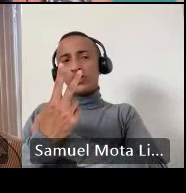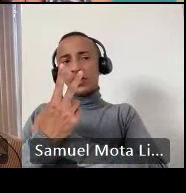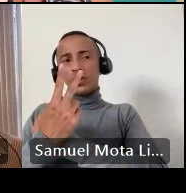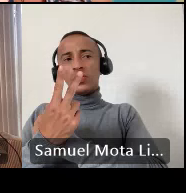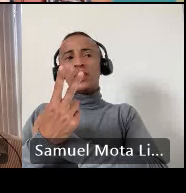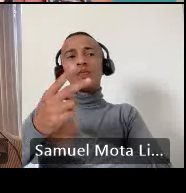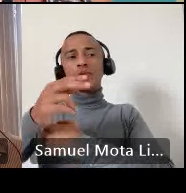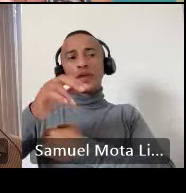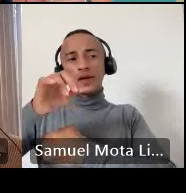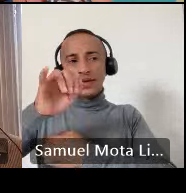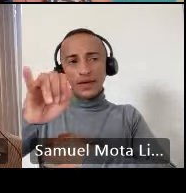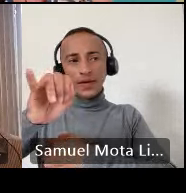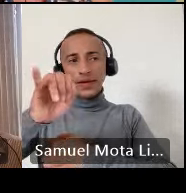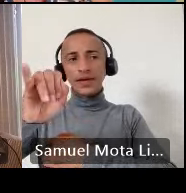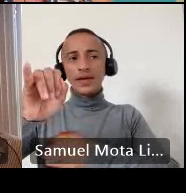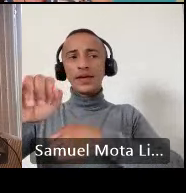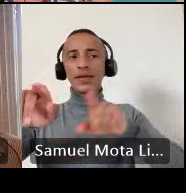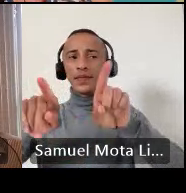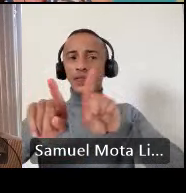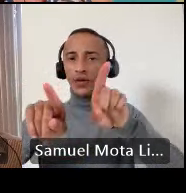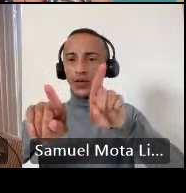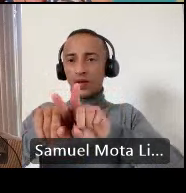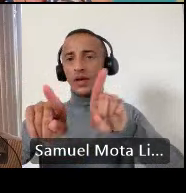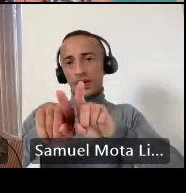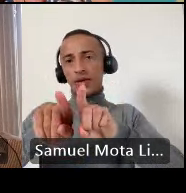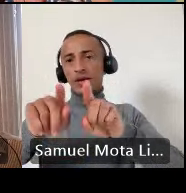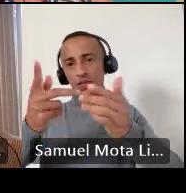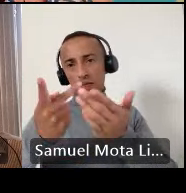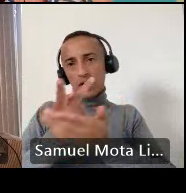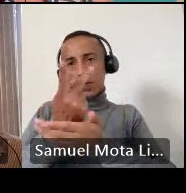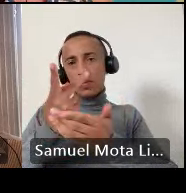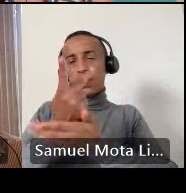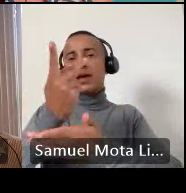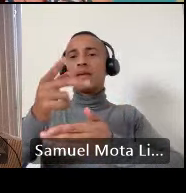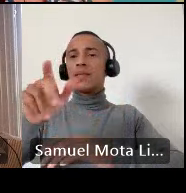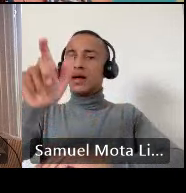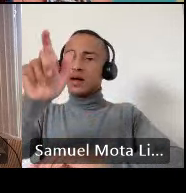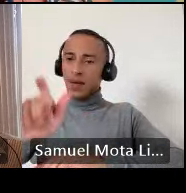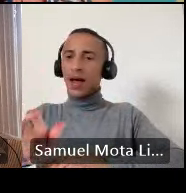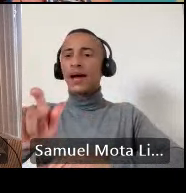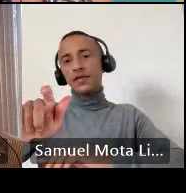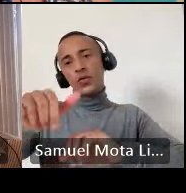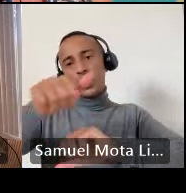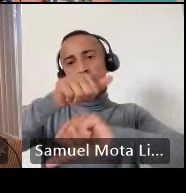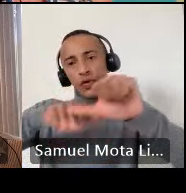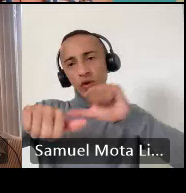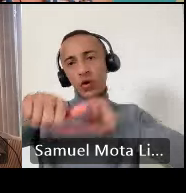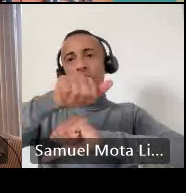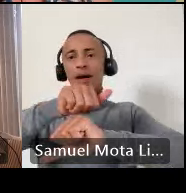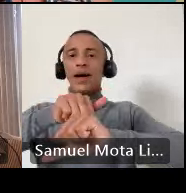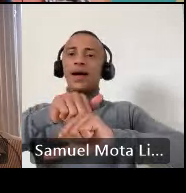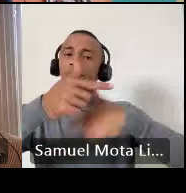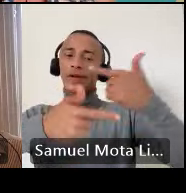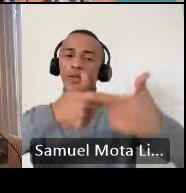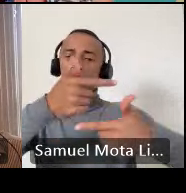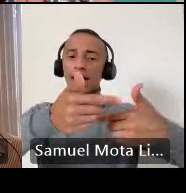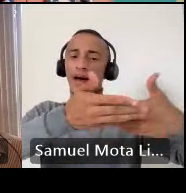base sólida das evidências que nós construímos para revisar e ajustar o curso de ação e também para justificar frente a